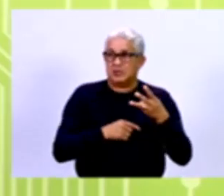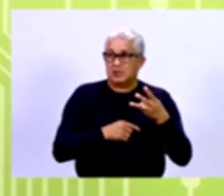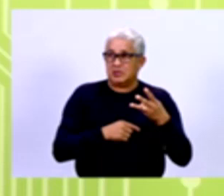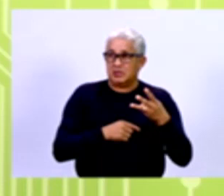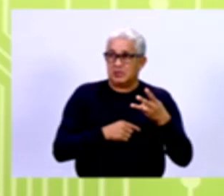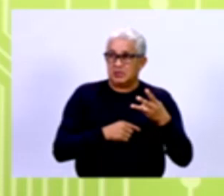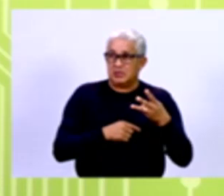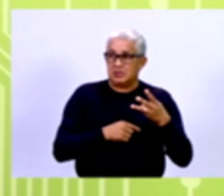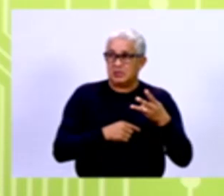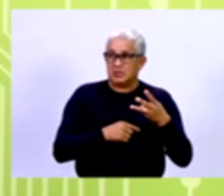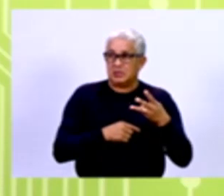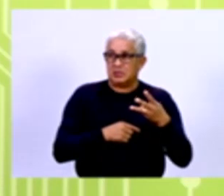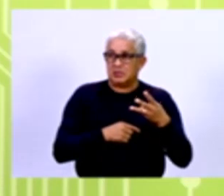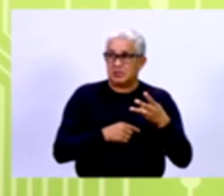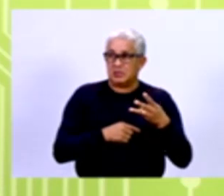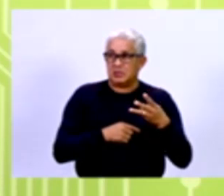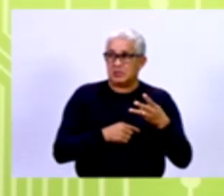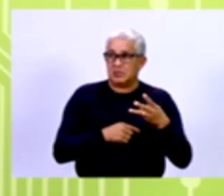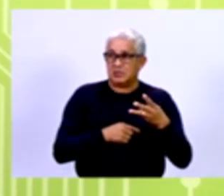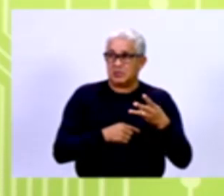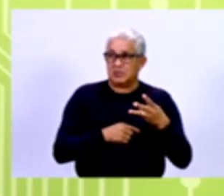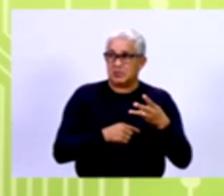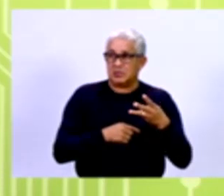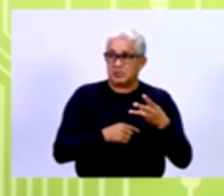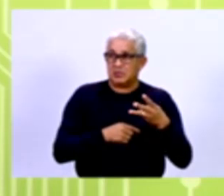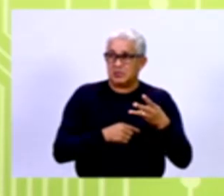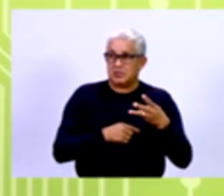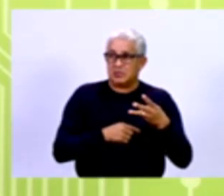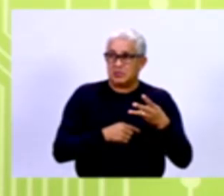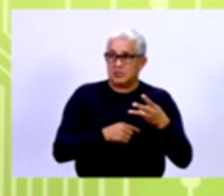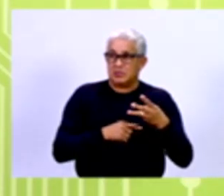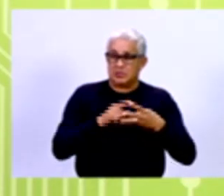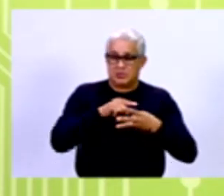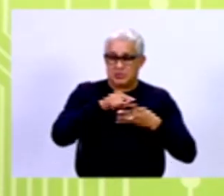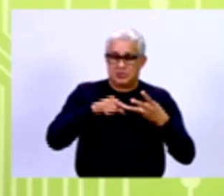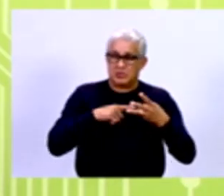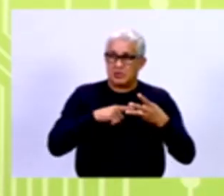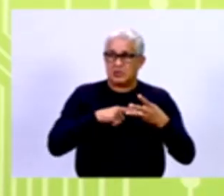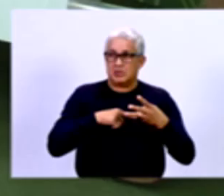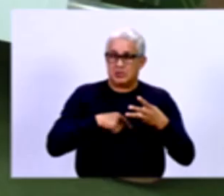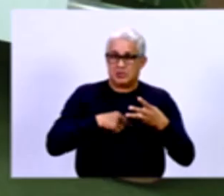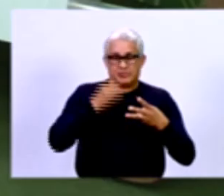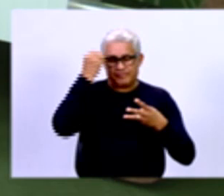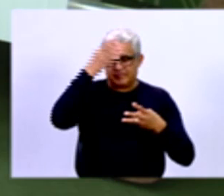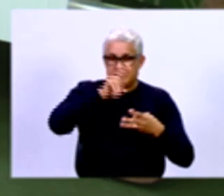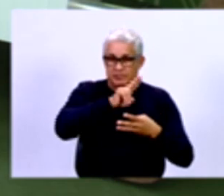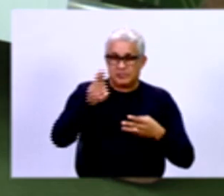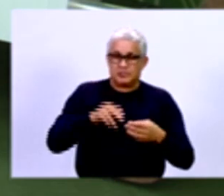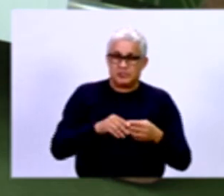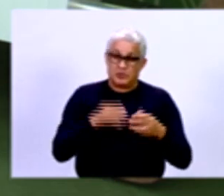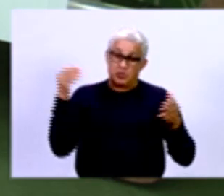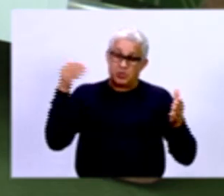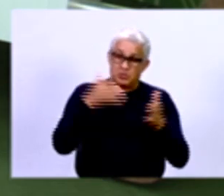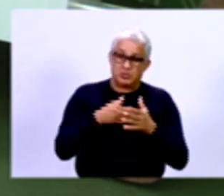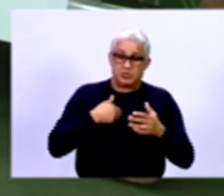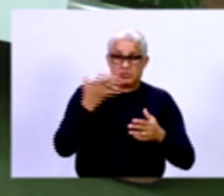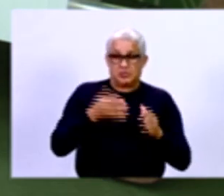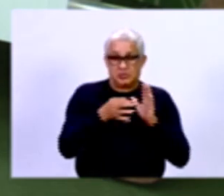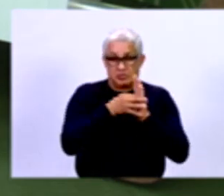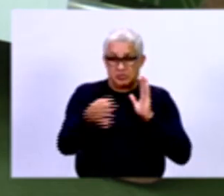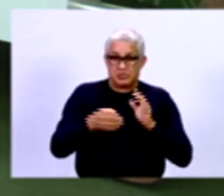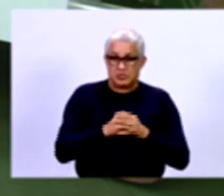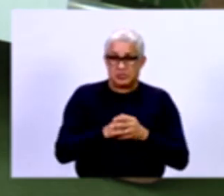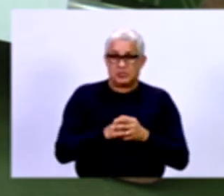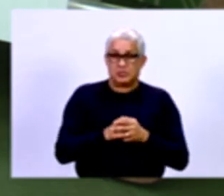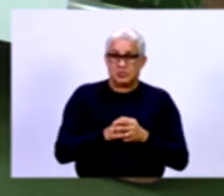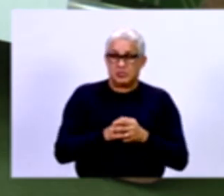Standard Poor's e mais duas, que eu não me lembro. Moody's, né? A Moody's e tem uma outra. Tô tentando lembrar também. E por último, eu queria comentar a